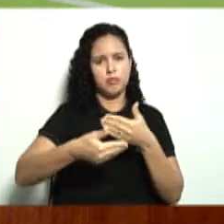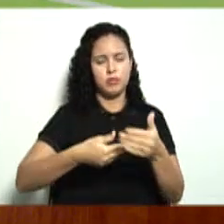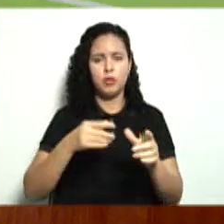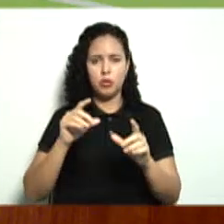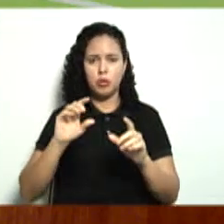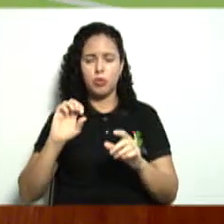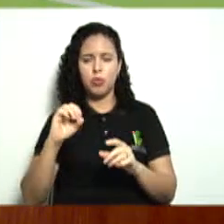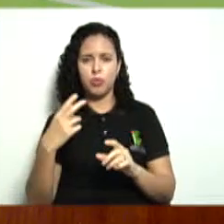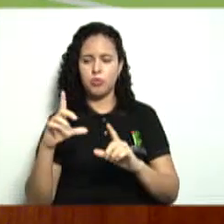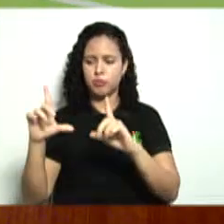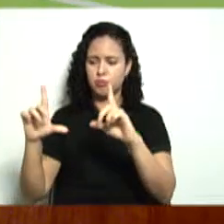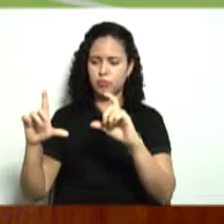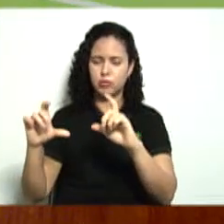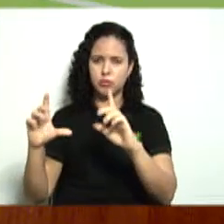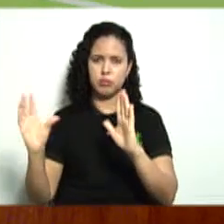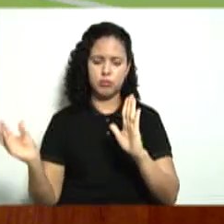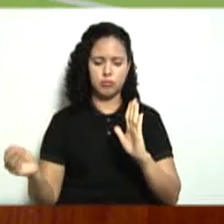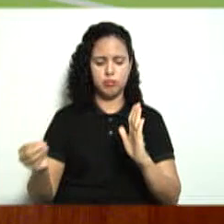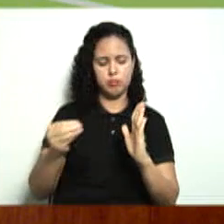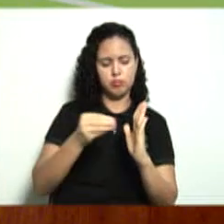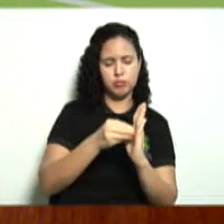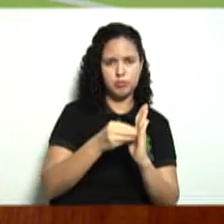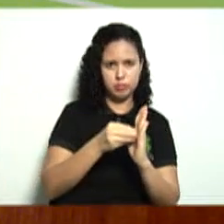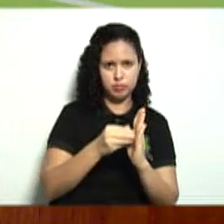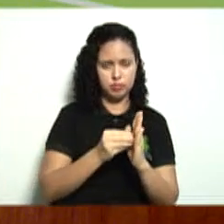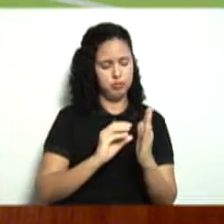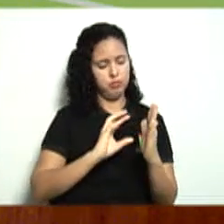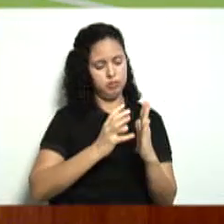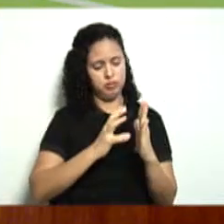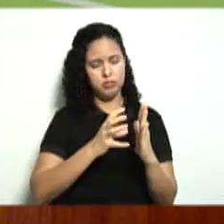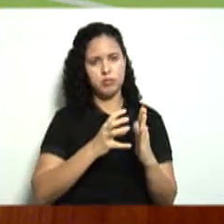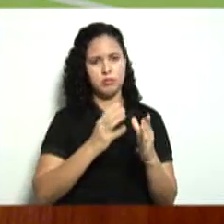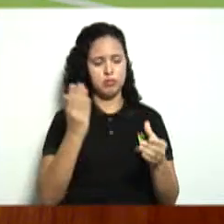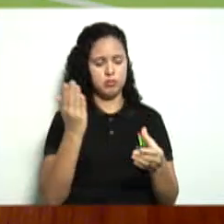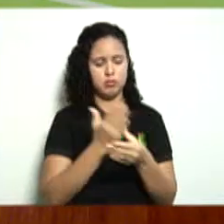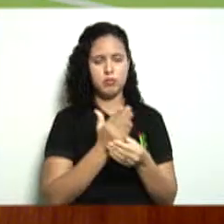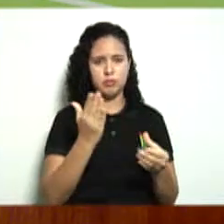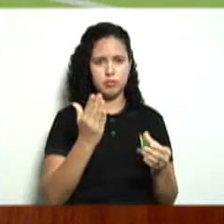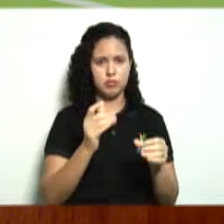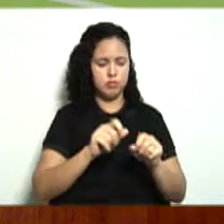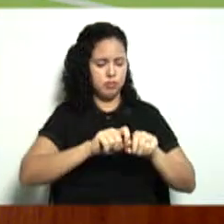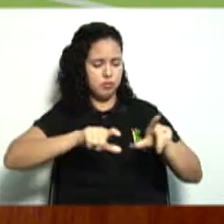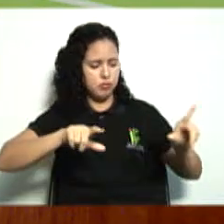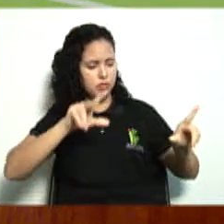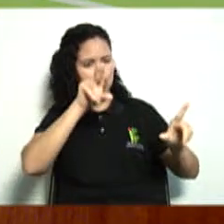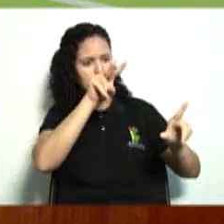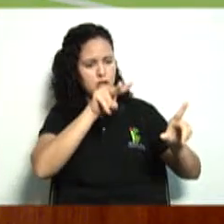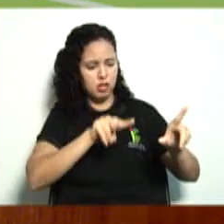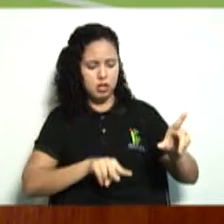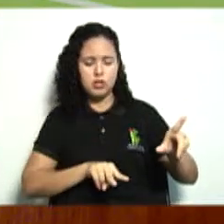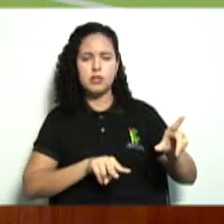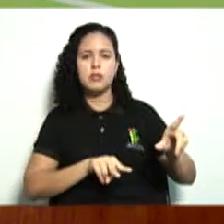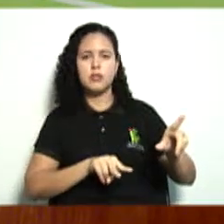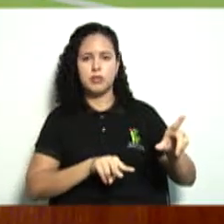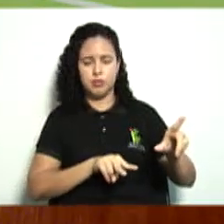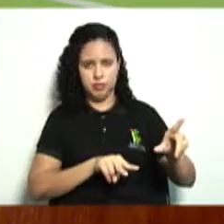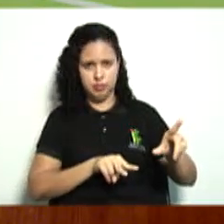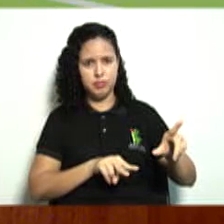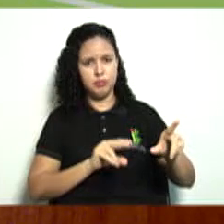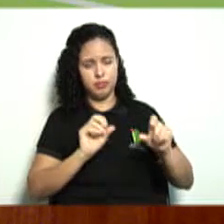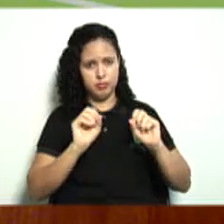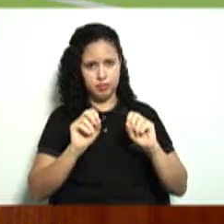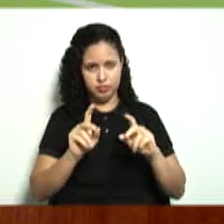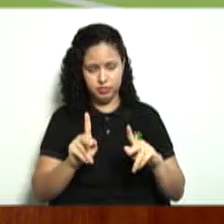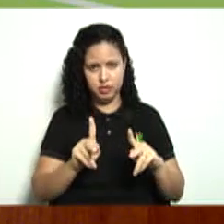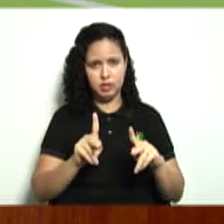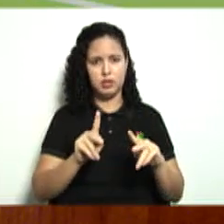figura lá, você quer apenas ver aquela figura, né? Você abre aquele arquivo, você vai fazer só uma leitura daquele arquivo. Apesar de ser uma figura, você só vai ver, você vai fazer apenas